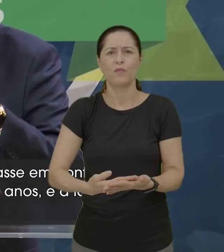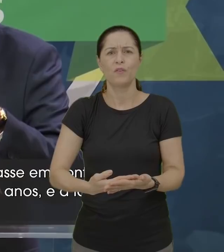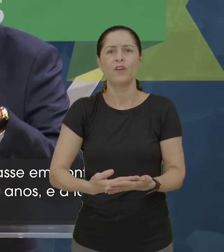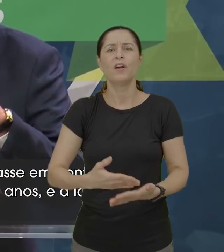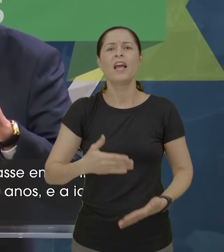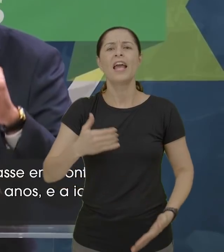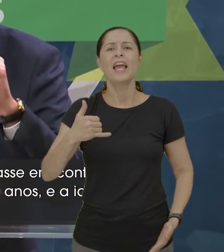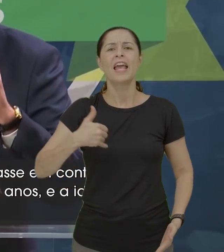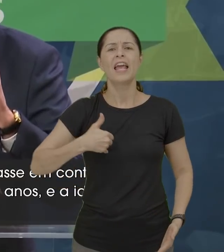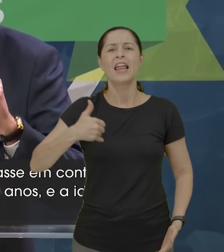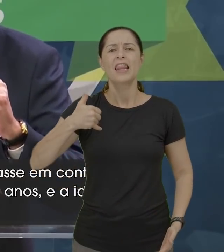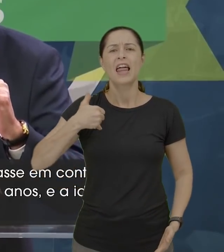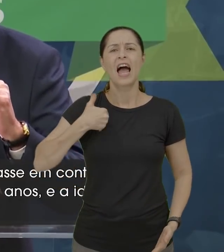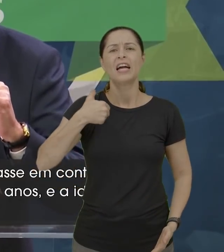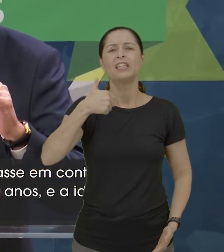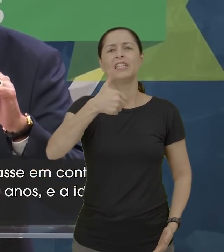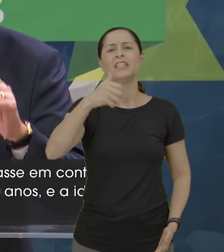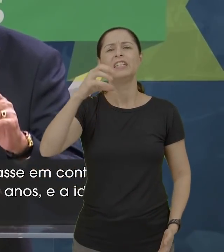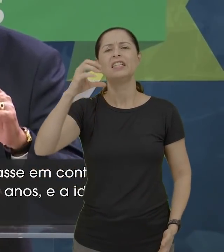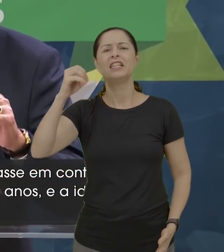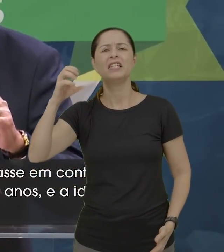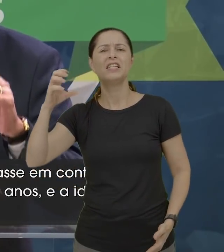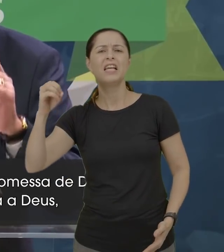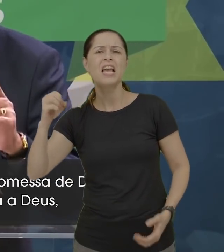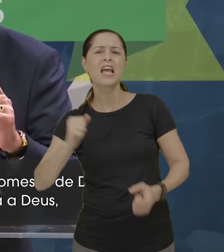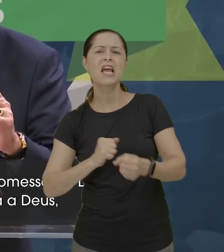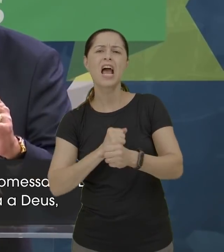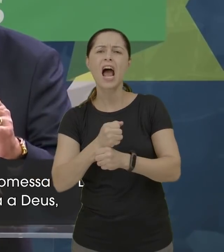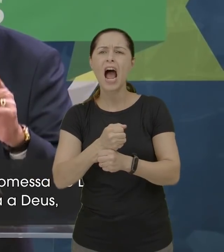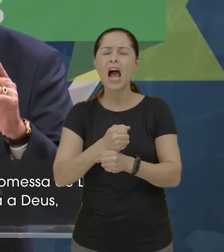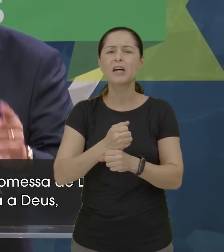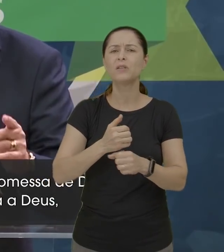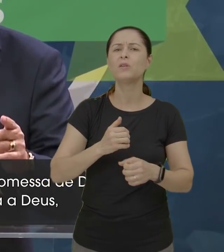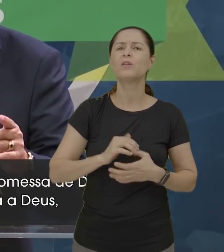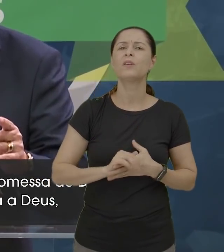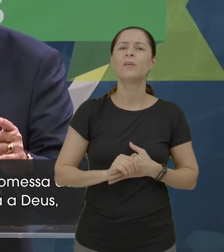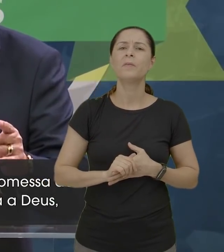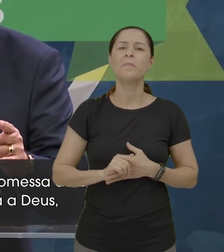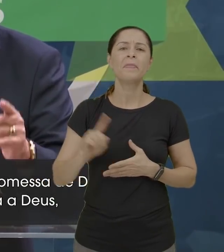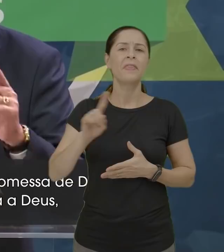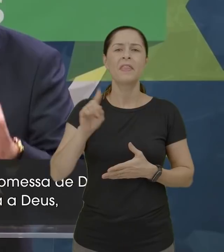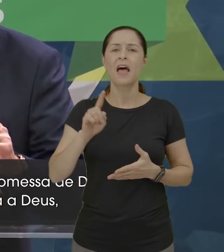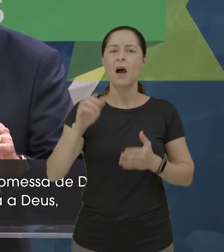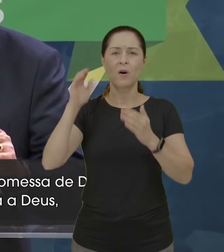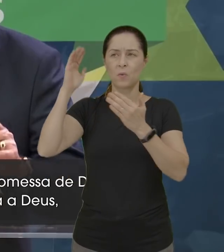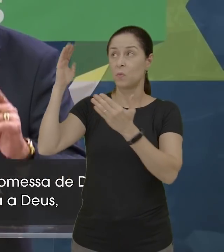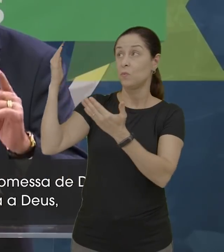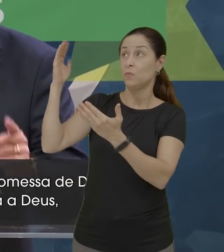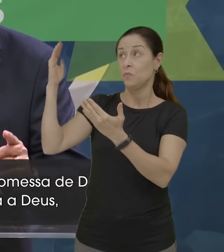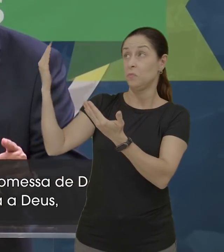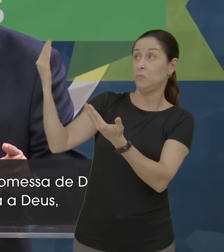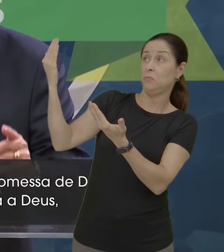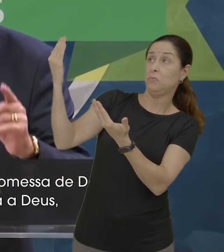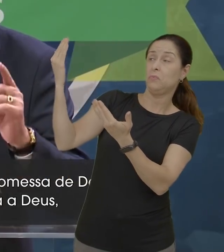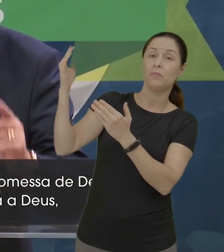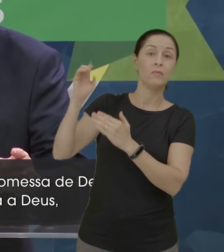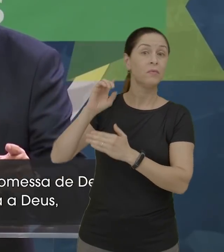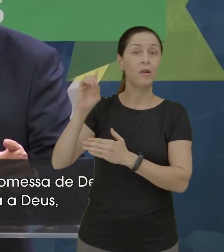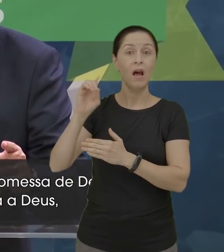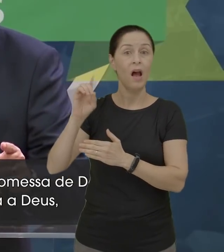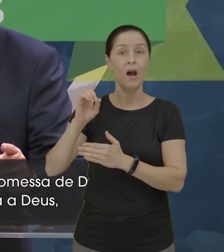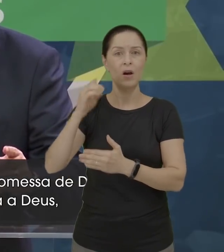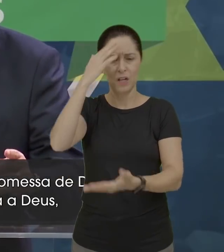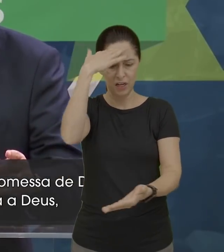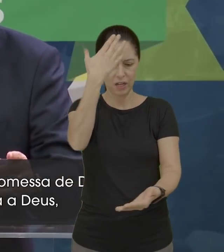de 100 anos, e a idade avançada de Sara, não duvidou por incredulidade da promessa de Deus, mas pela fé se fortaleceu,